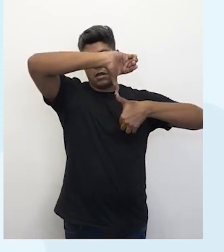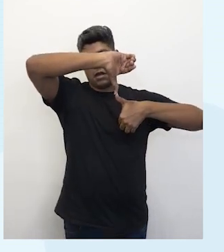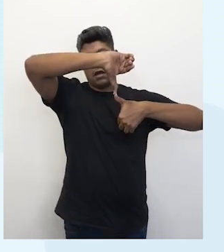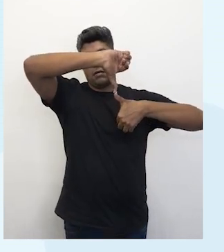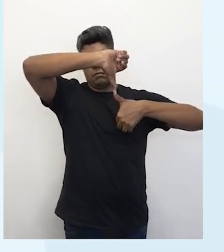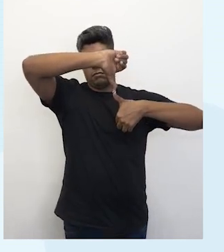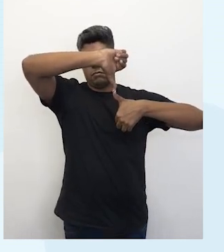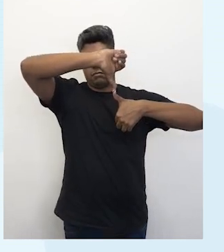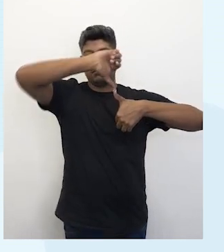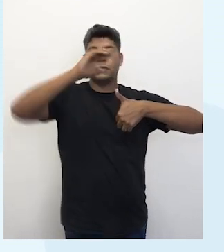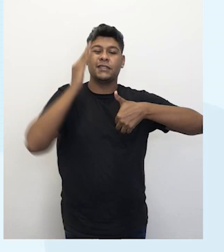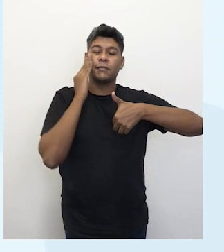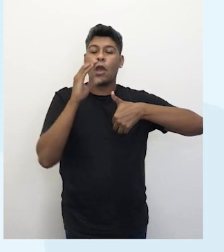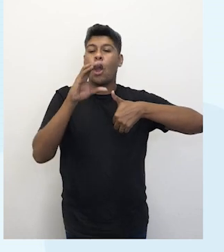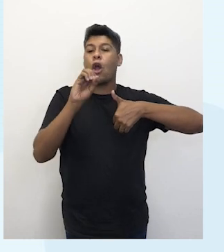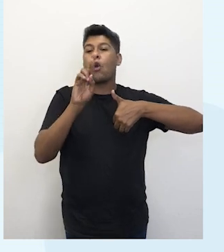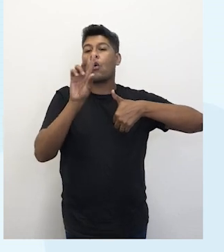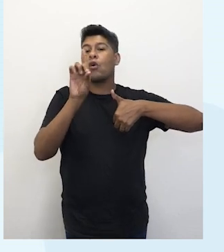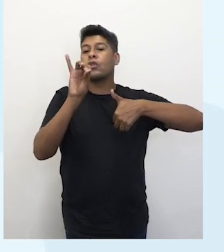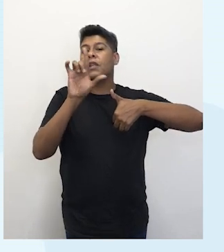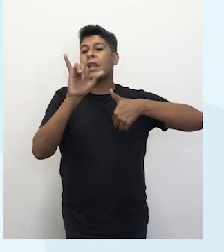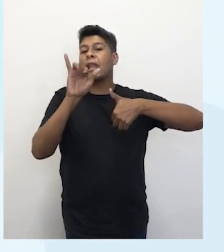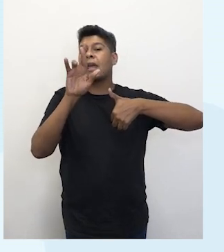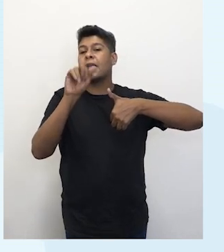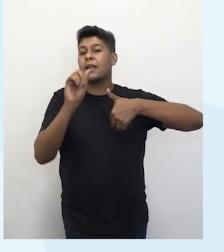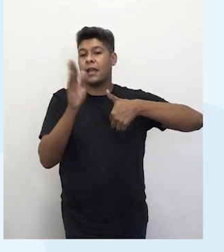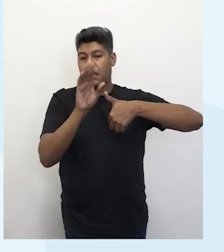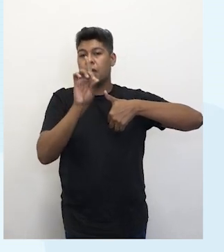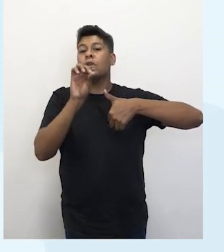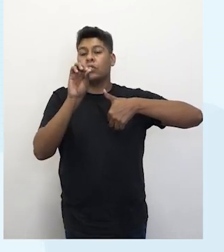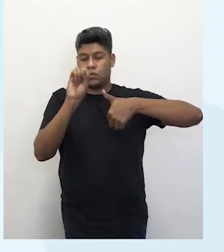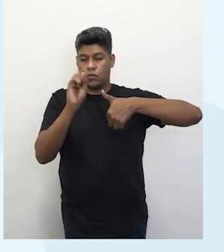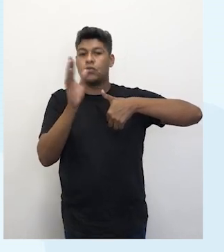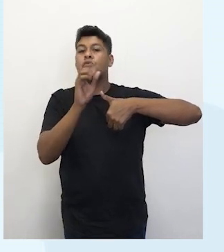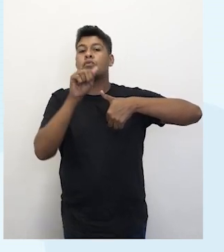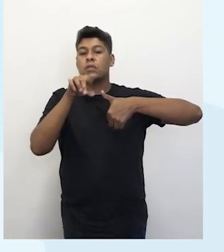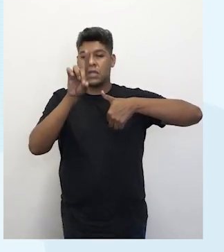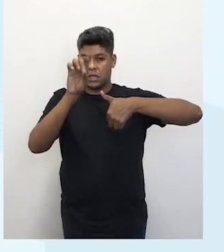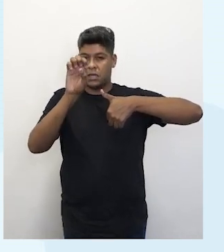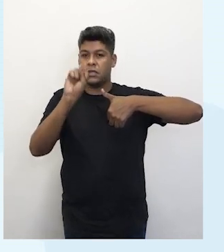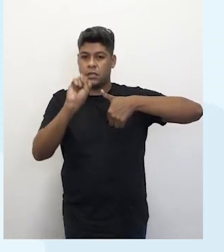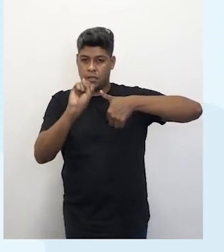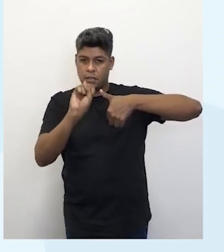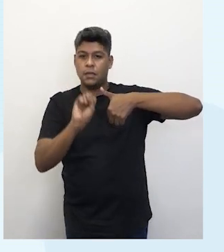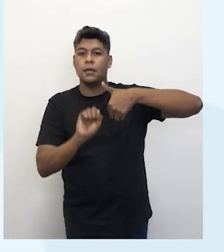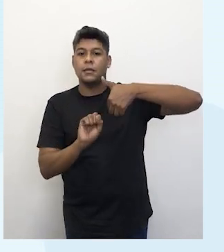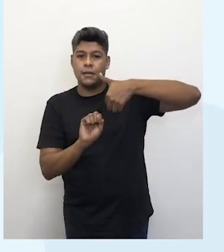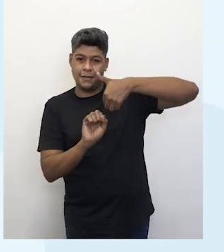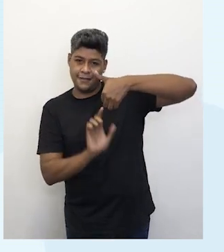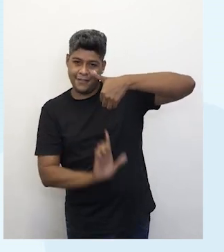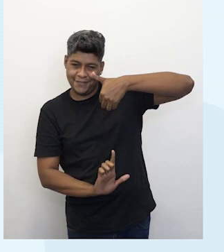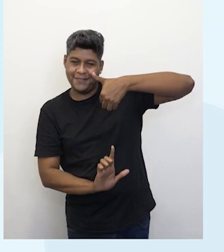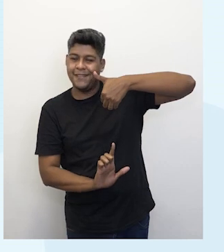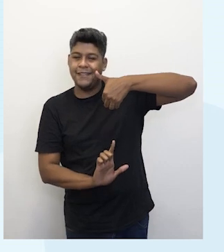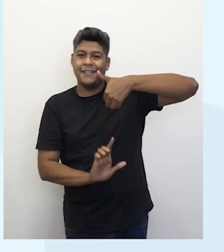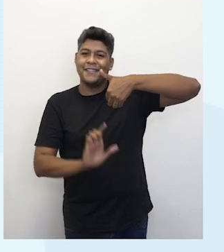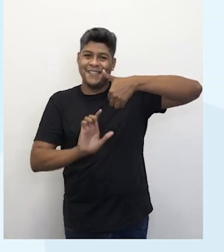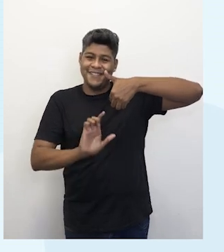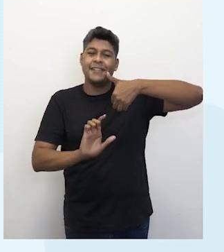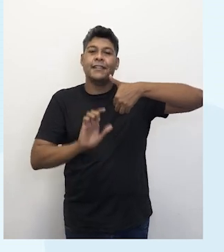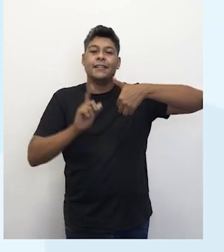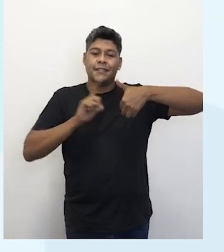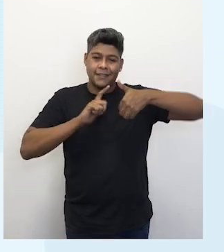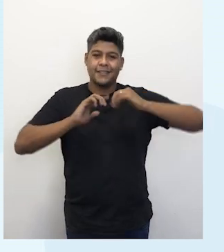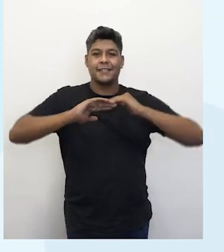aí as famosas cordilheiras dos Andes é a região da América do Sul e as cadeias montanhosas